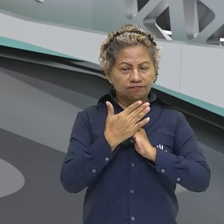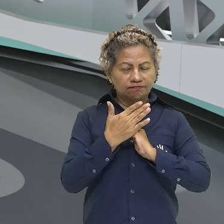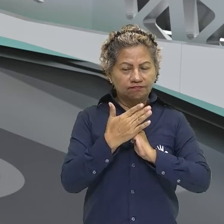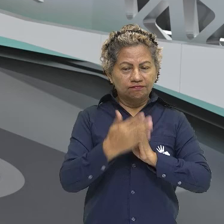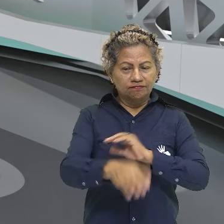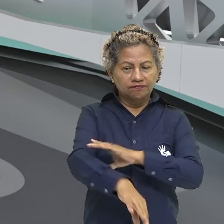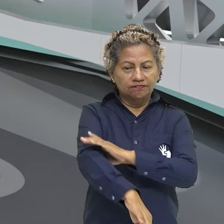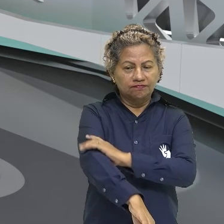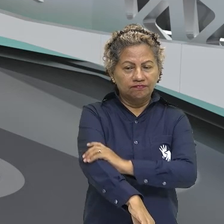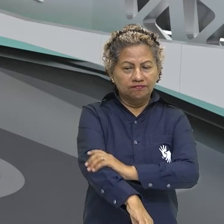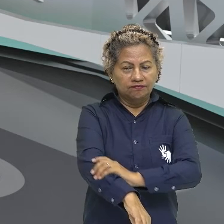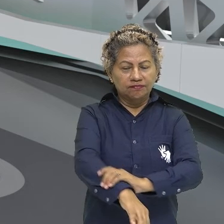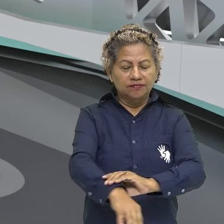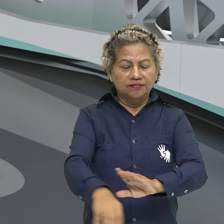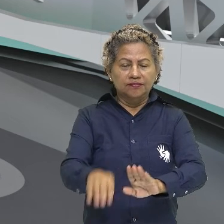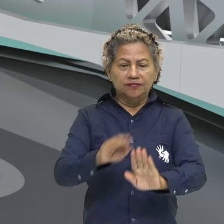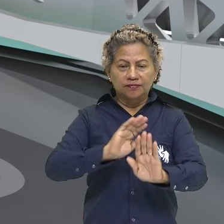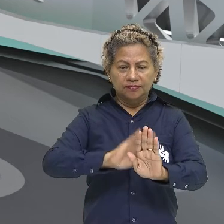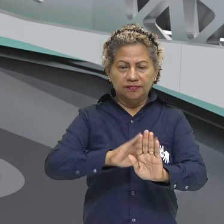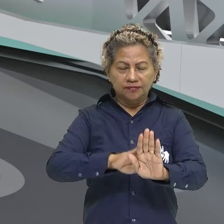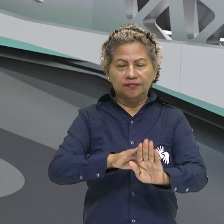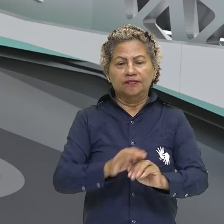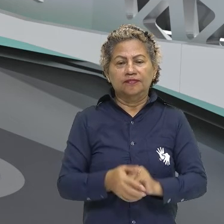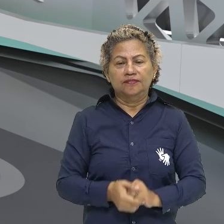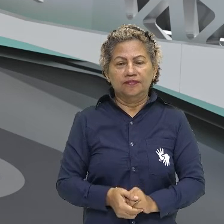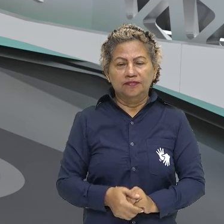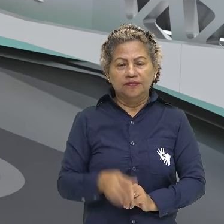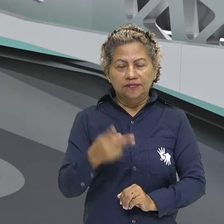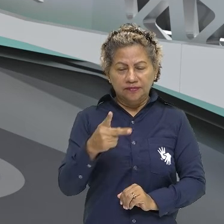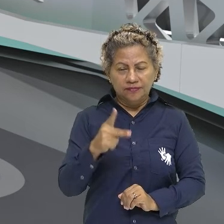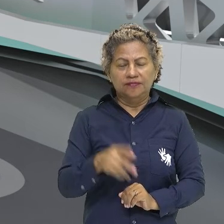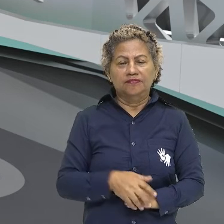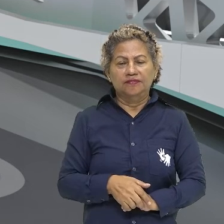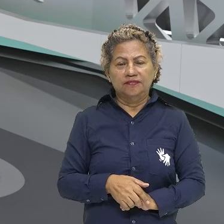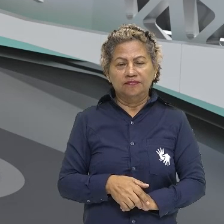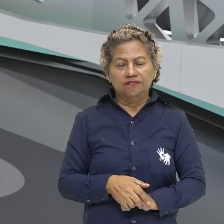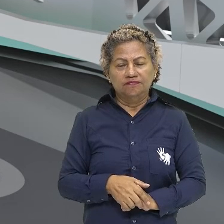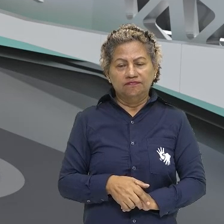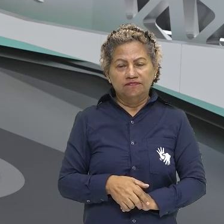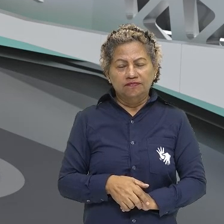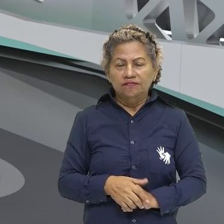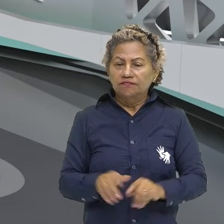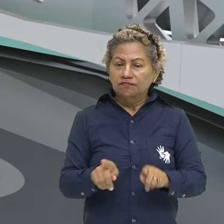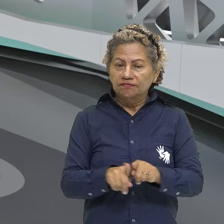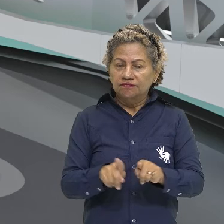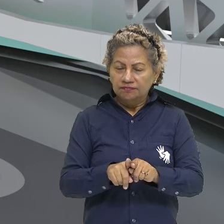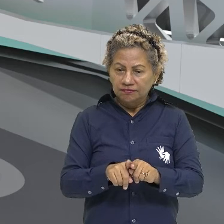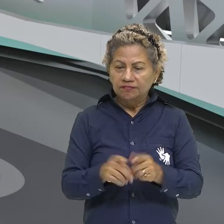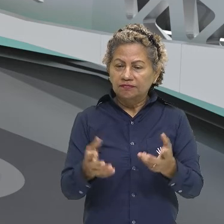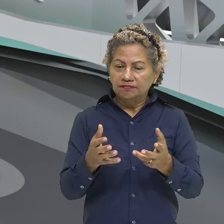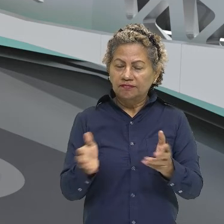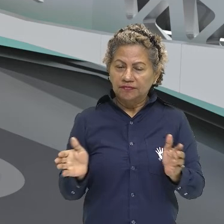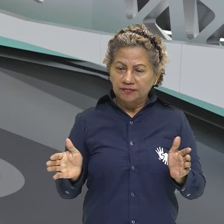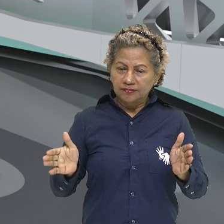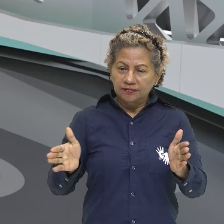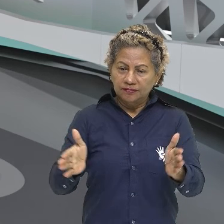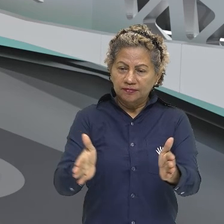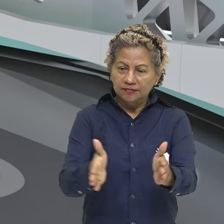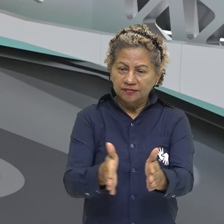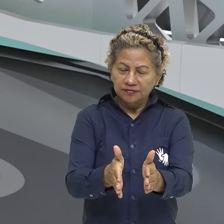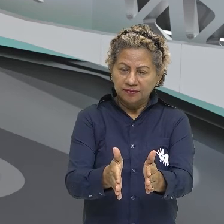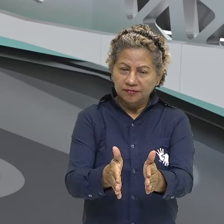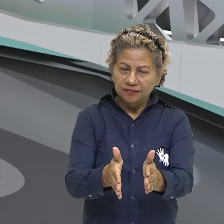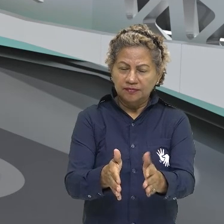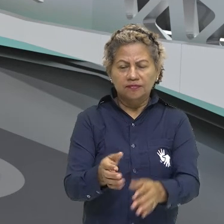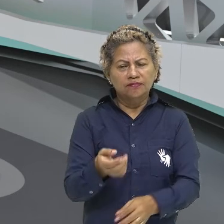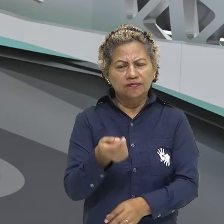para trás. E aí, consequentemente, você tenta fazer um pouco de resistência, como se quisesse trazer o braço para frente, né? Mas não